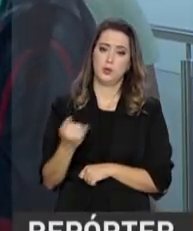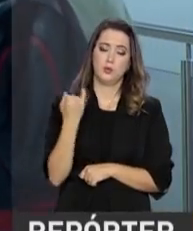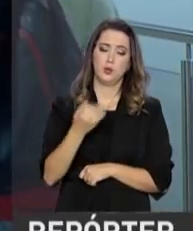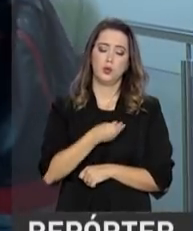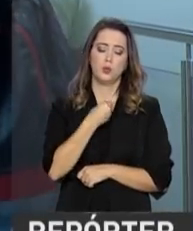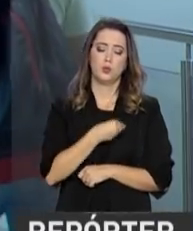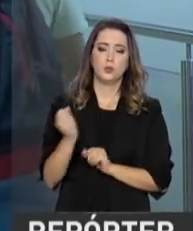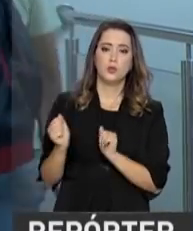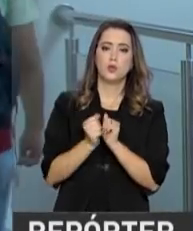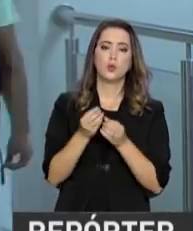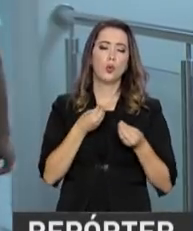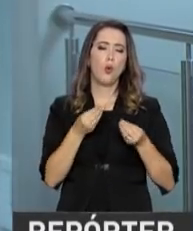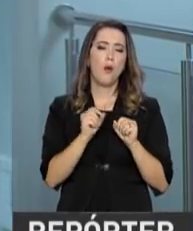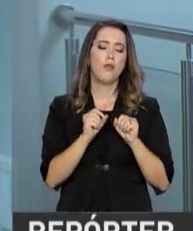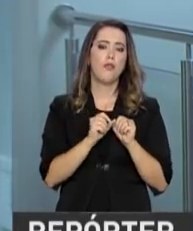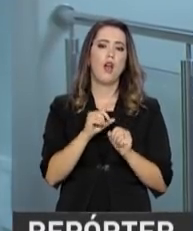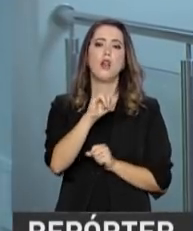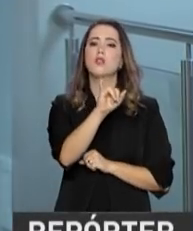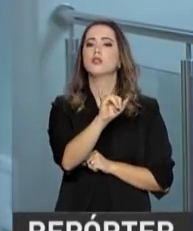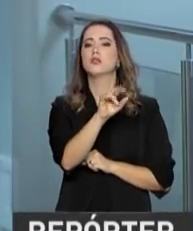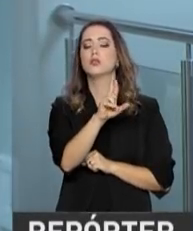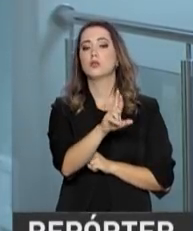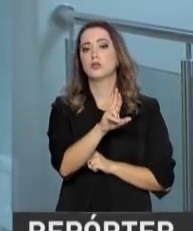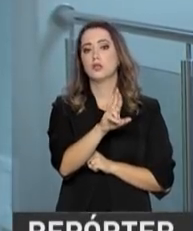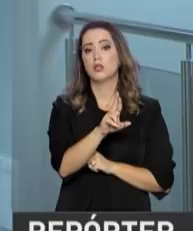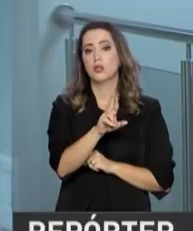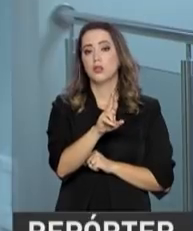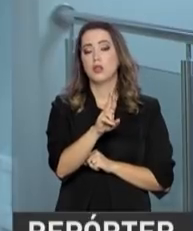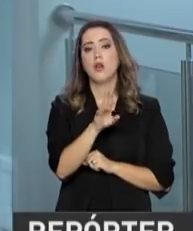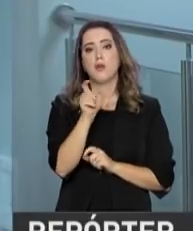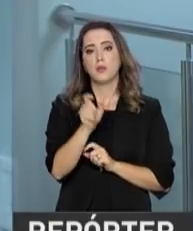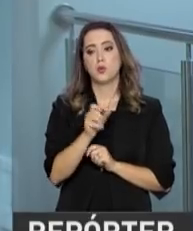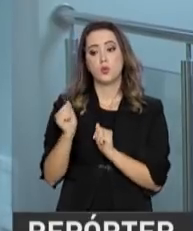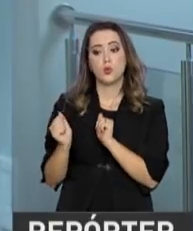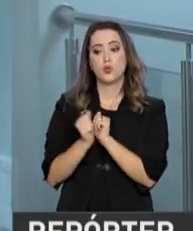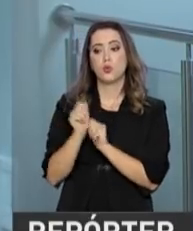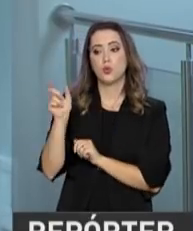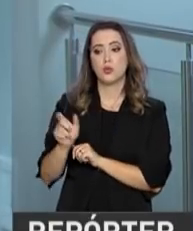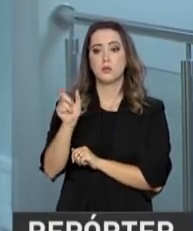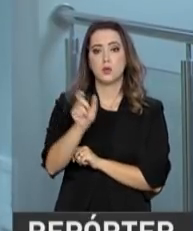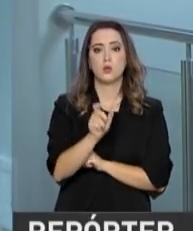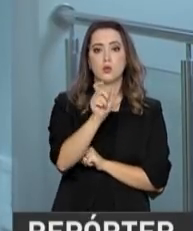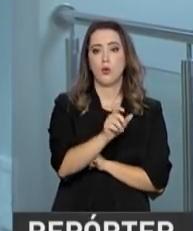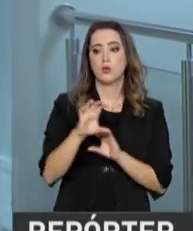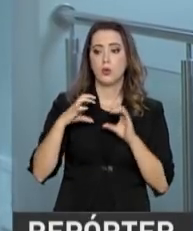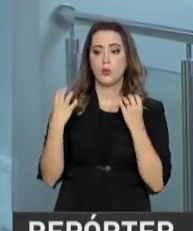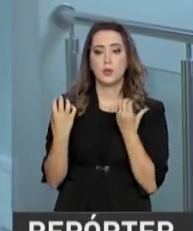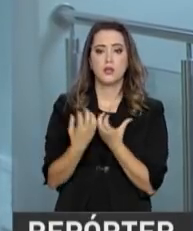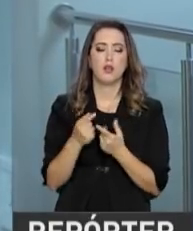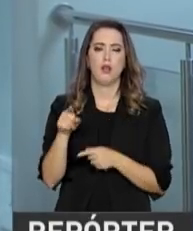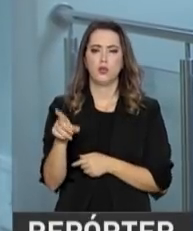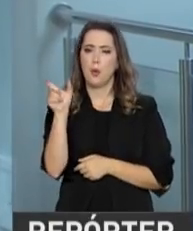prática do imposto de renda. É onde ele tem contato direto com os contribuintes. Isso é bom para o contribuinte porque tem